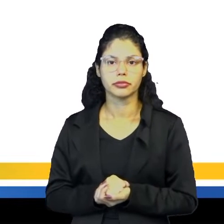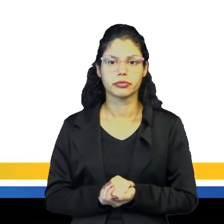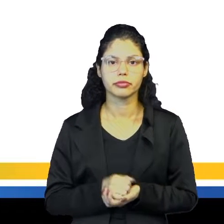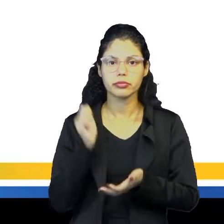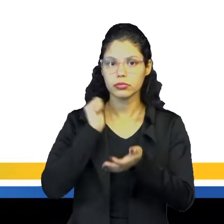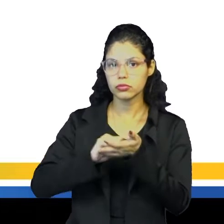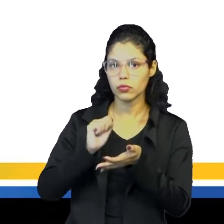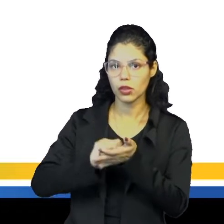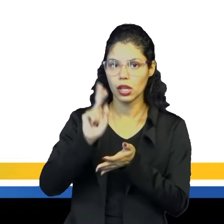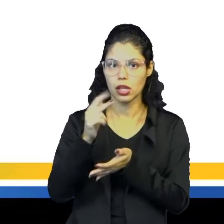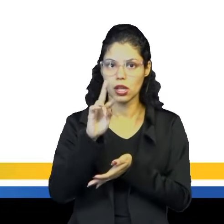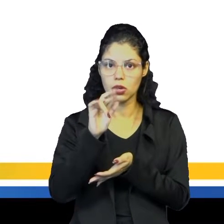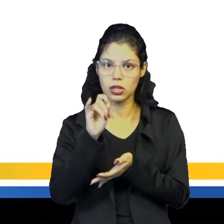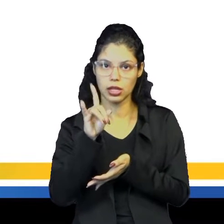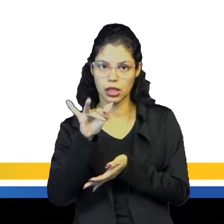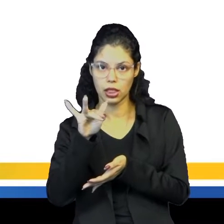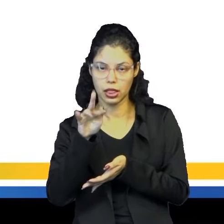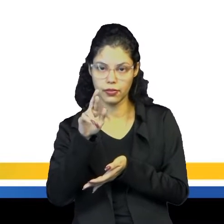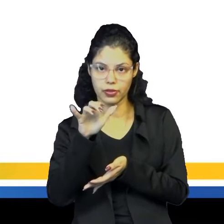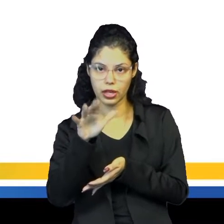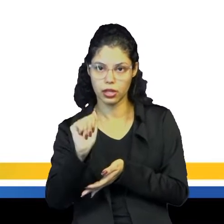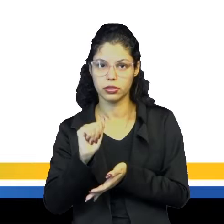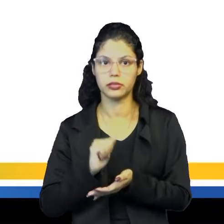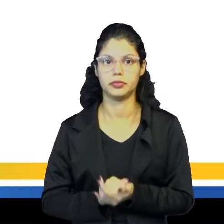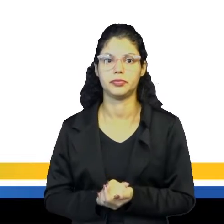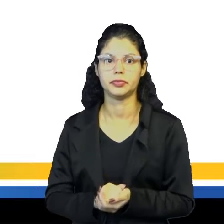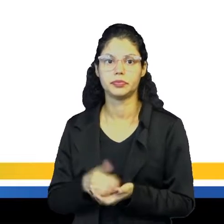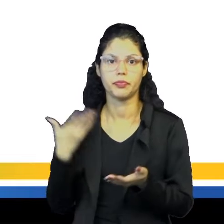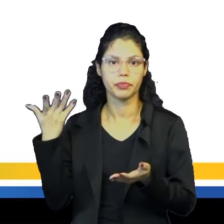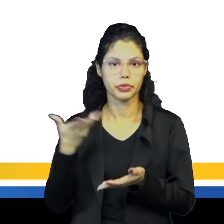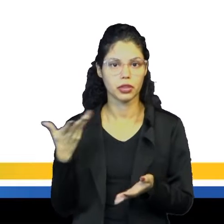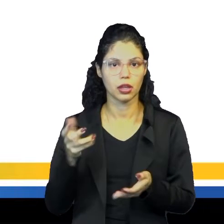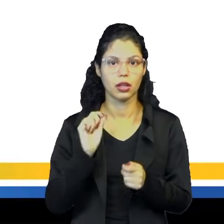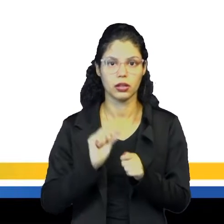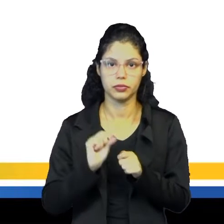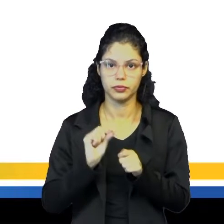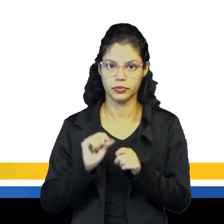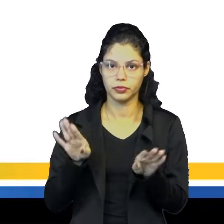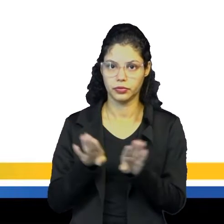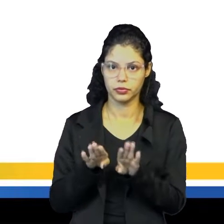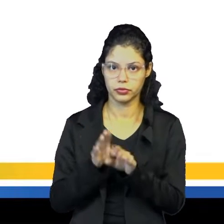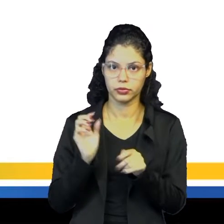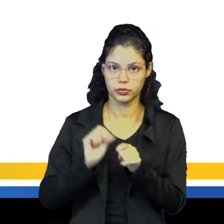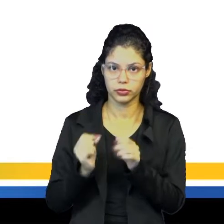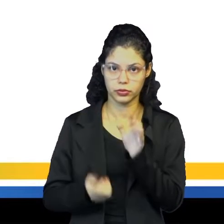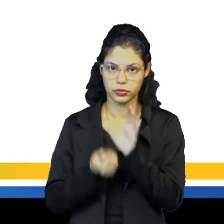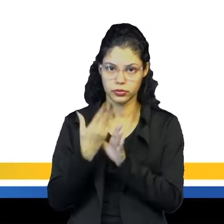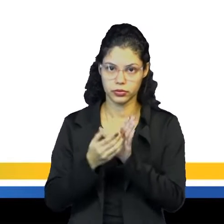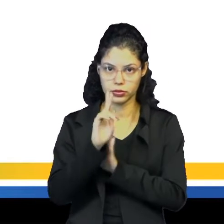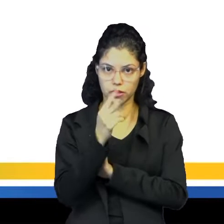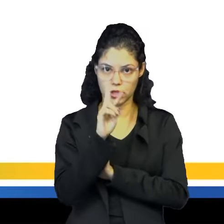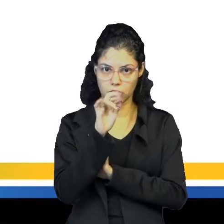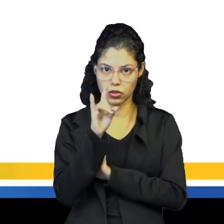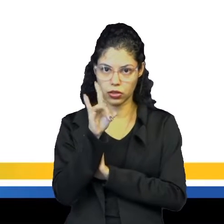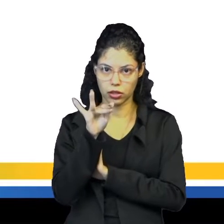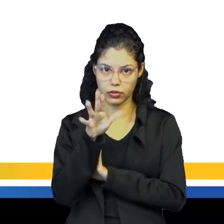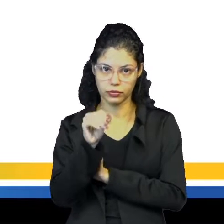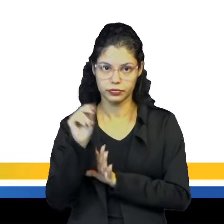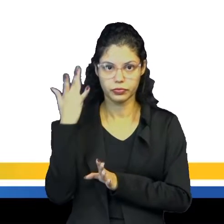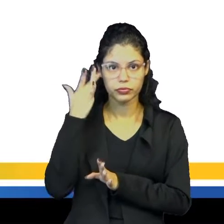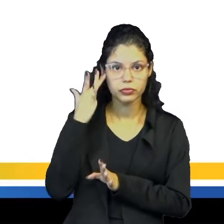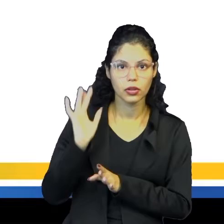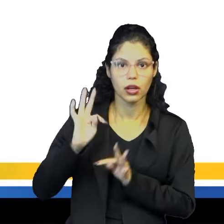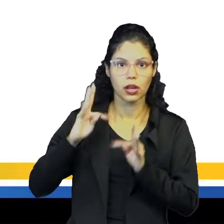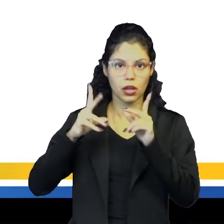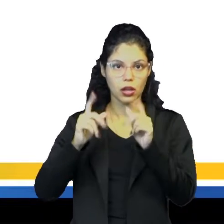A escrita hieroglífica. Com base na escrita cuneiforme, são elaborados os hieróglifos. Não se